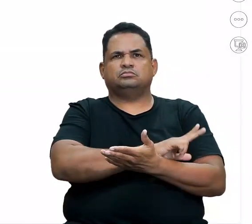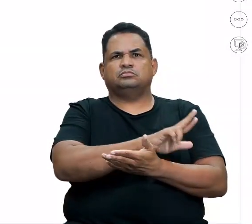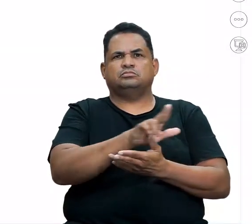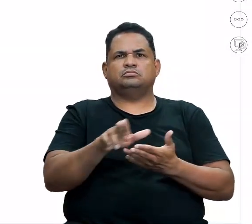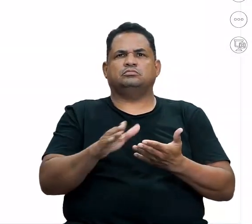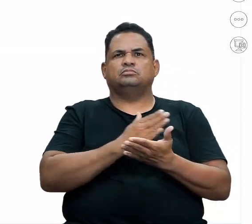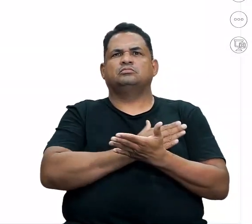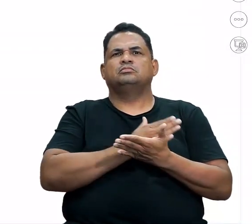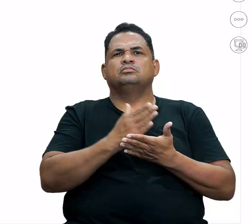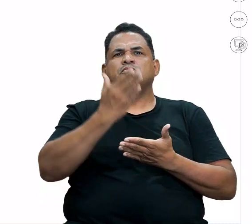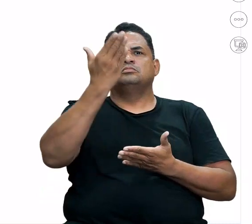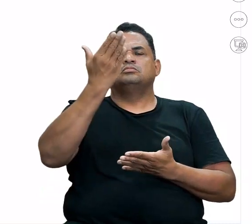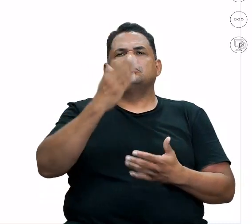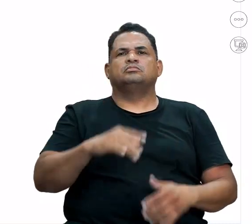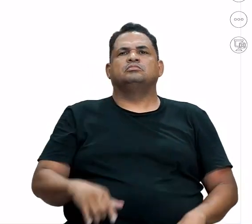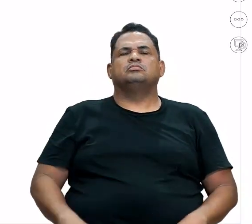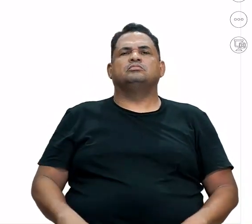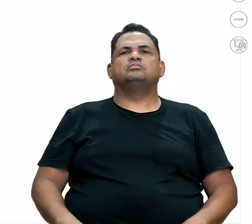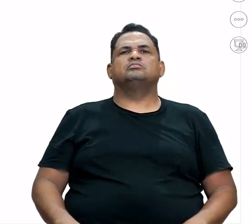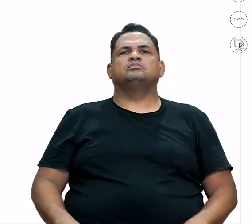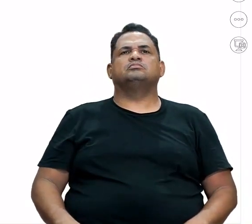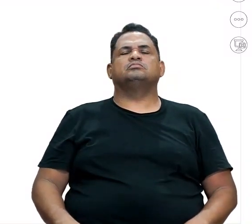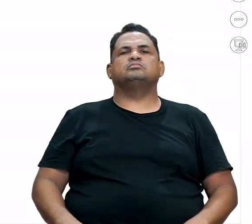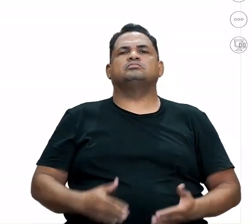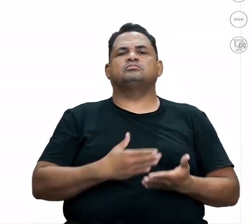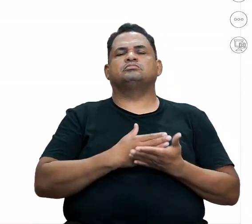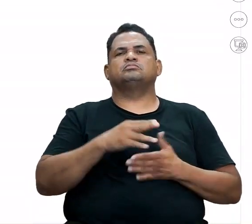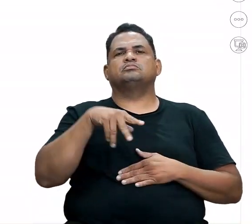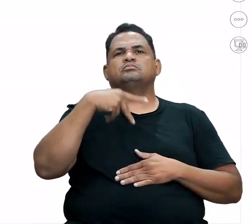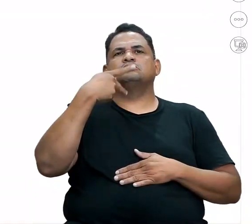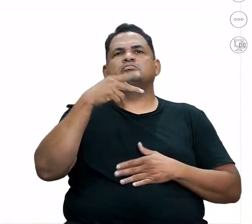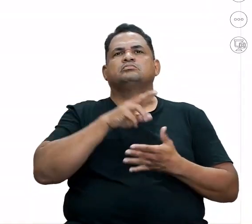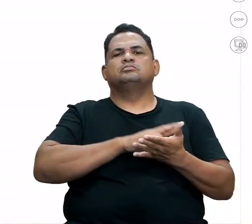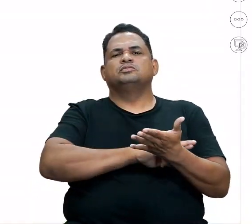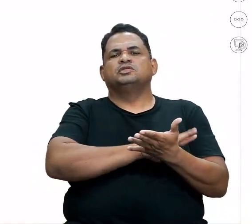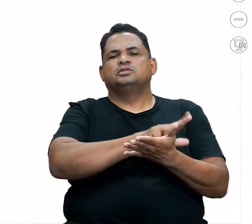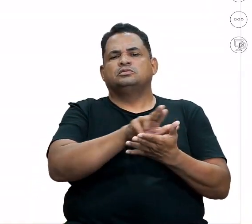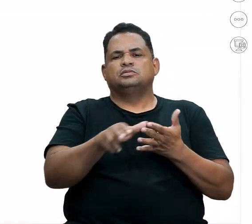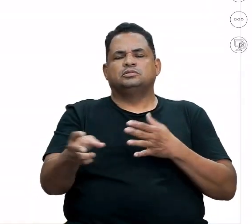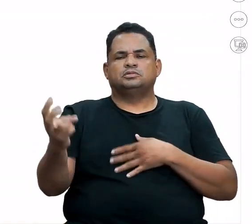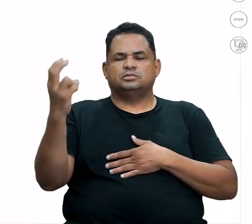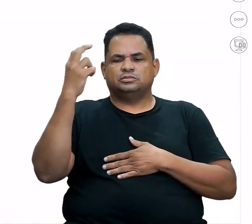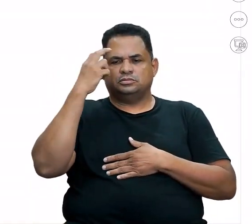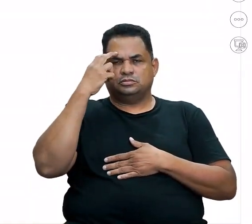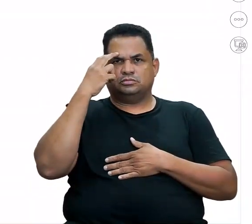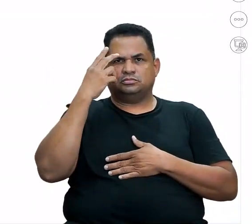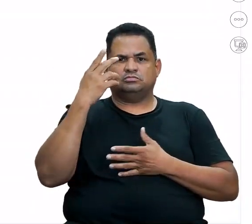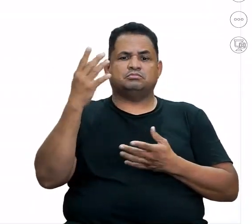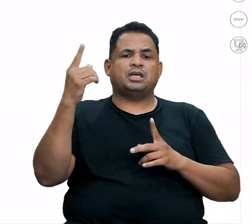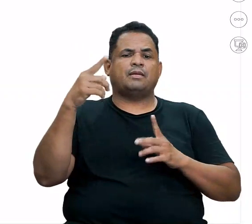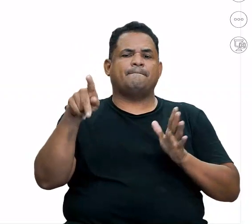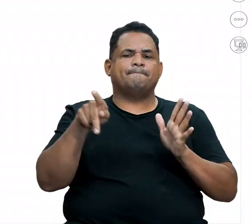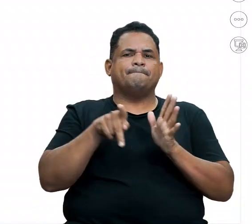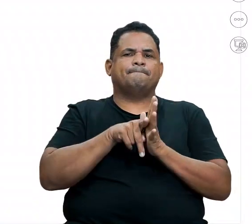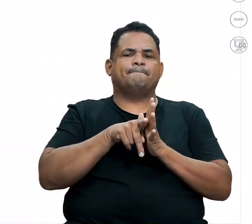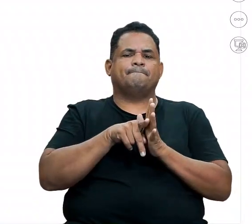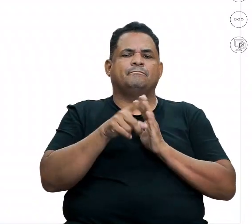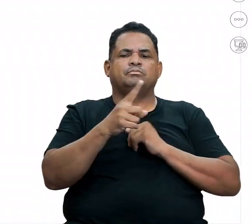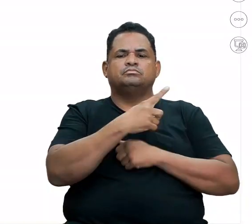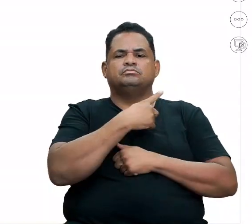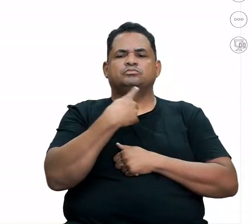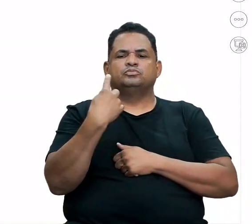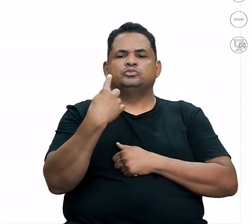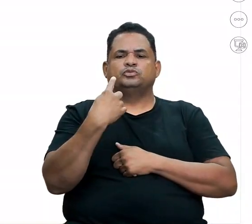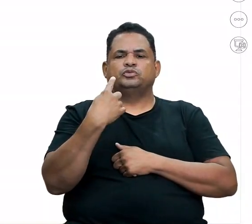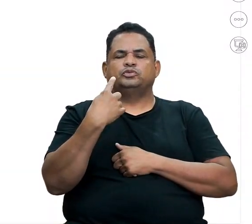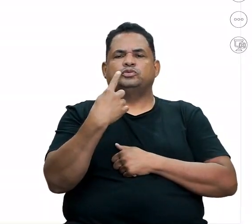né, a gente começa falando sobre a diversidade cultural, que é típica do nosso país, né?